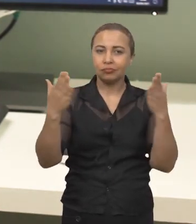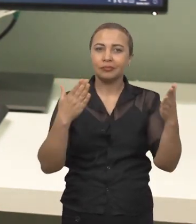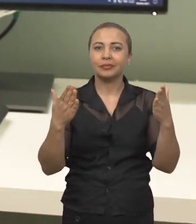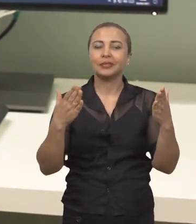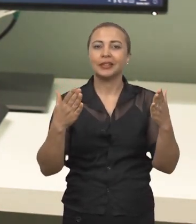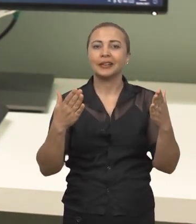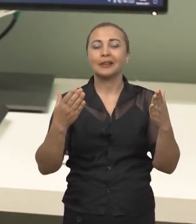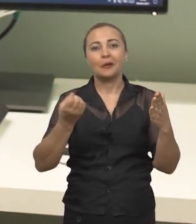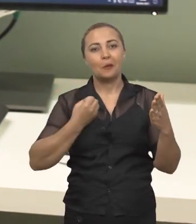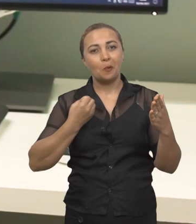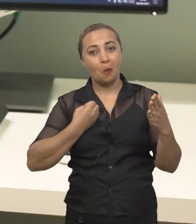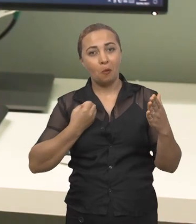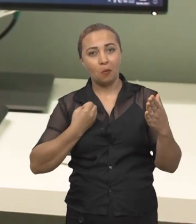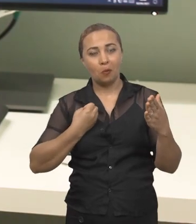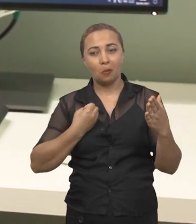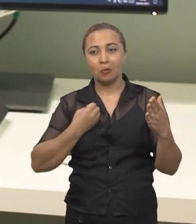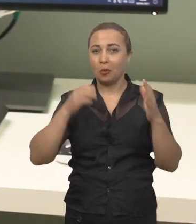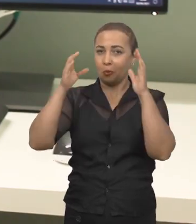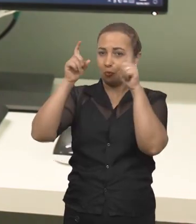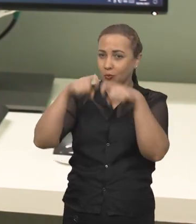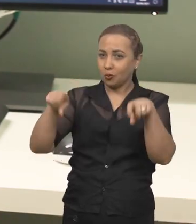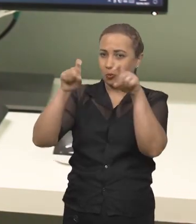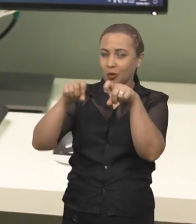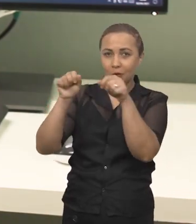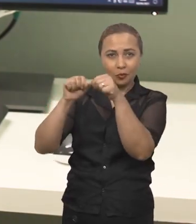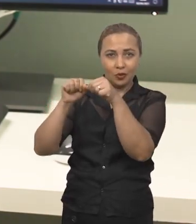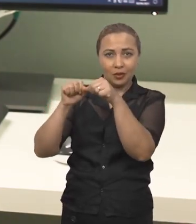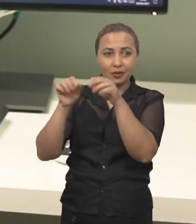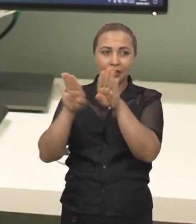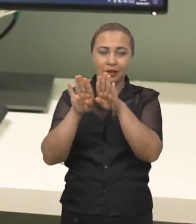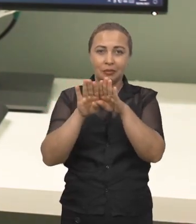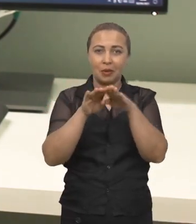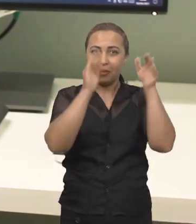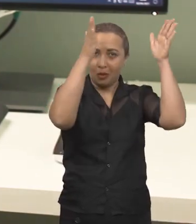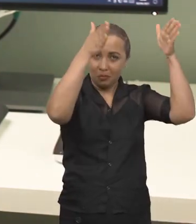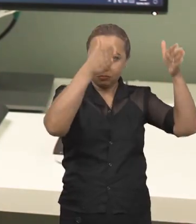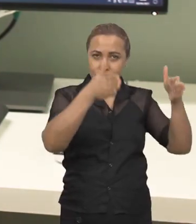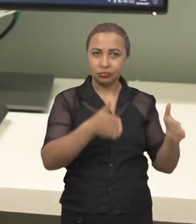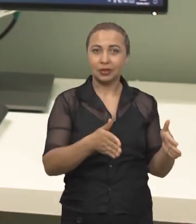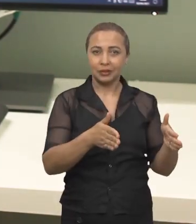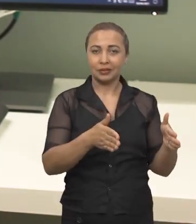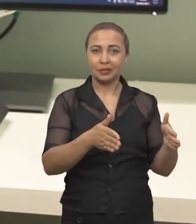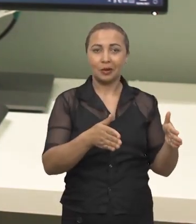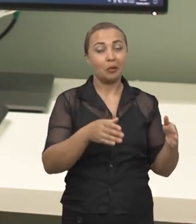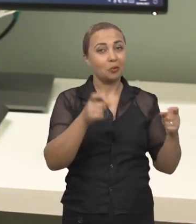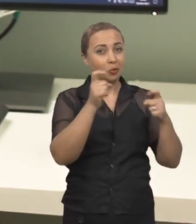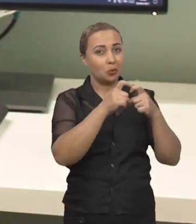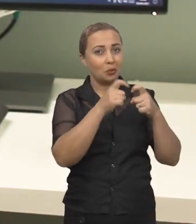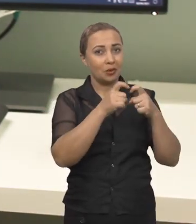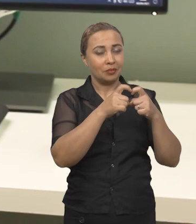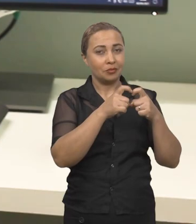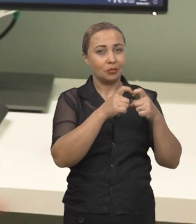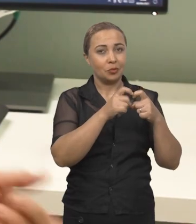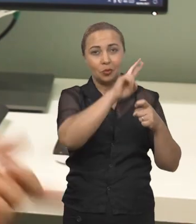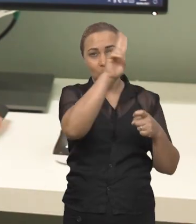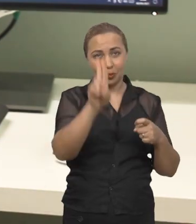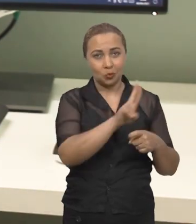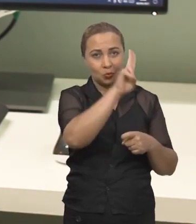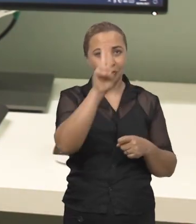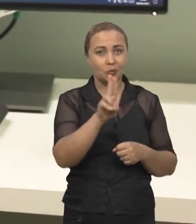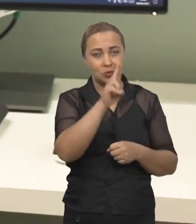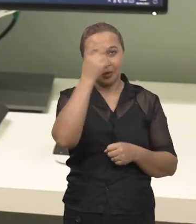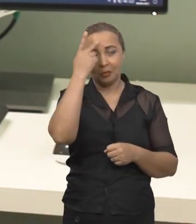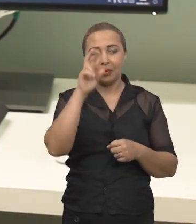classificação realizada pelo software e pelo padrão ouro, né, faz a comparação com o padrão ouro que eles